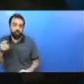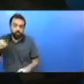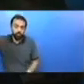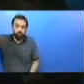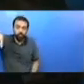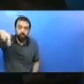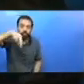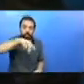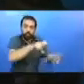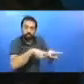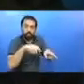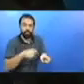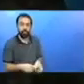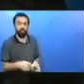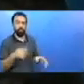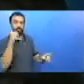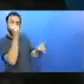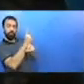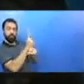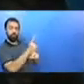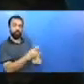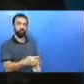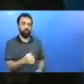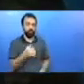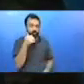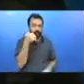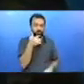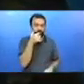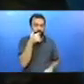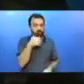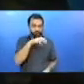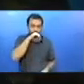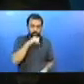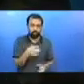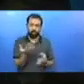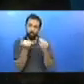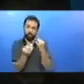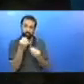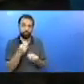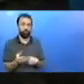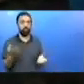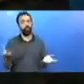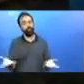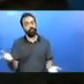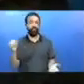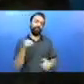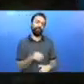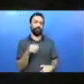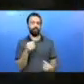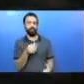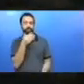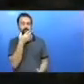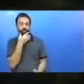fazenda. Chegando lá, eles deram de cara com a mãe Catirina comendo a língua do boi. Então o pai Francisco foi preso, olhem só,